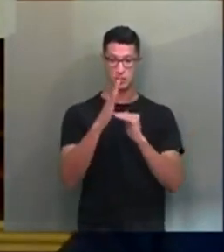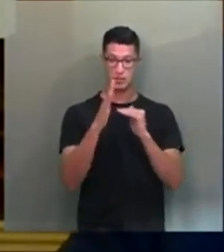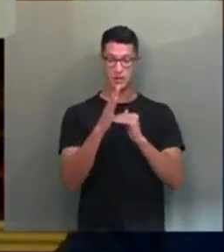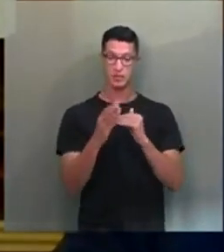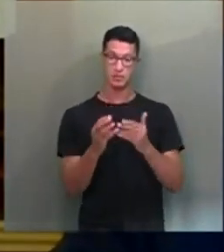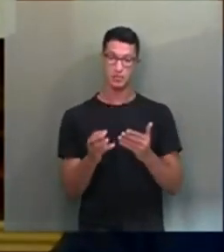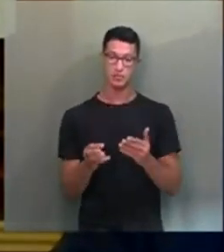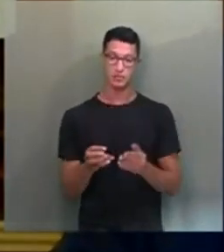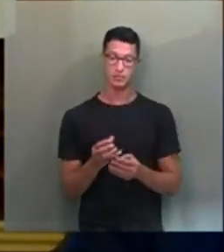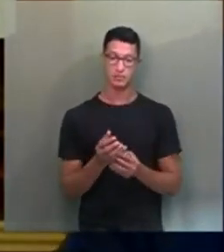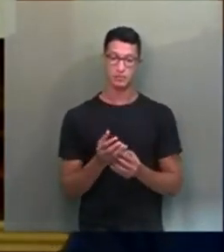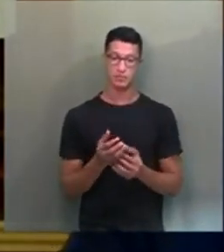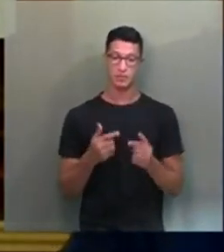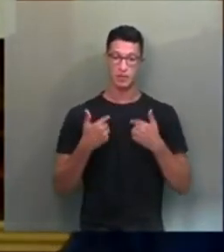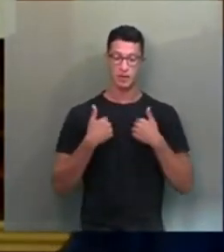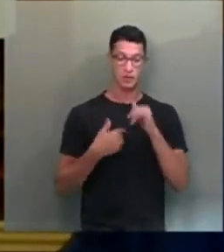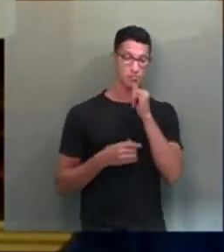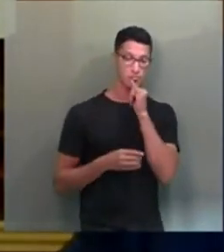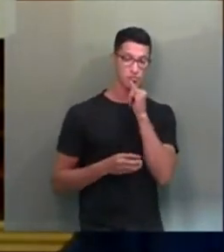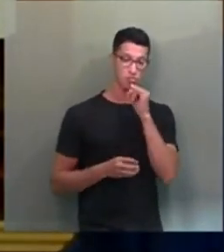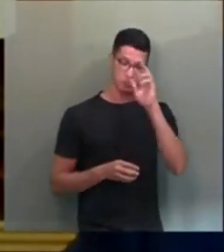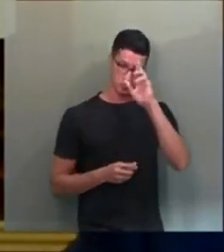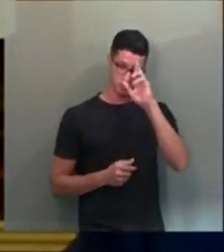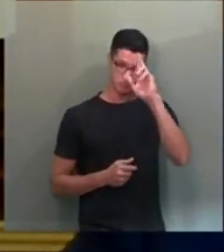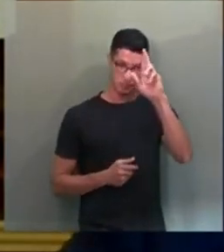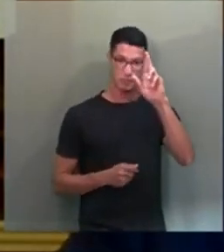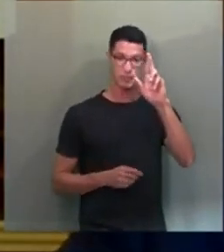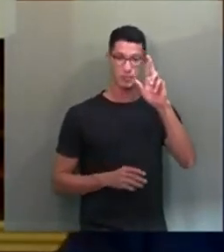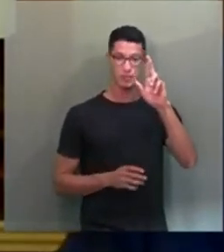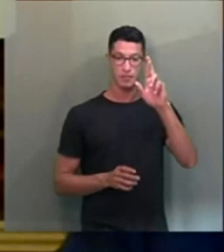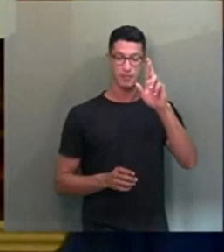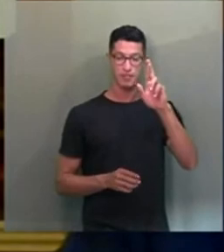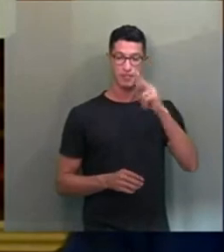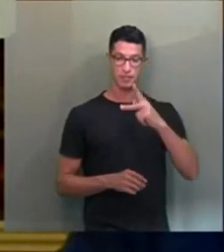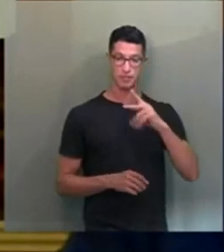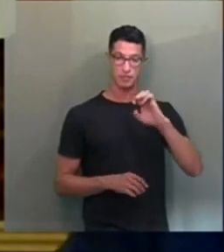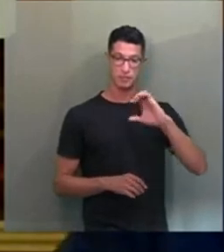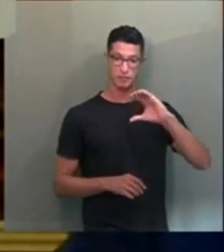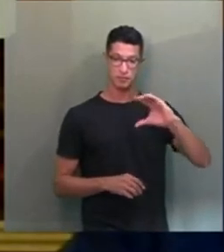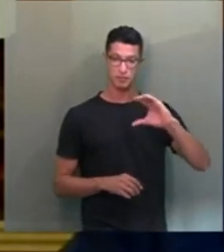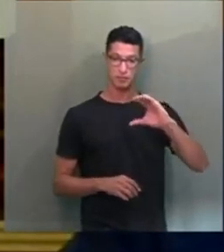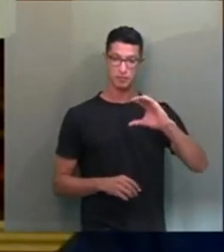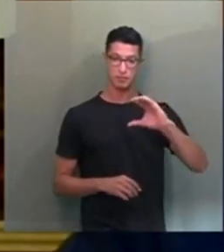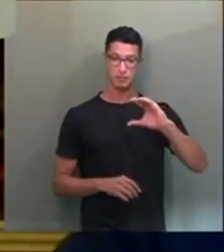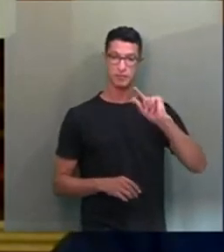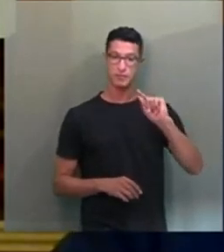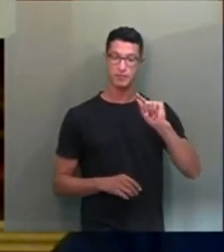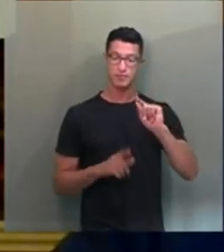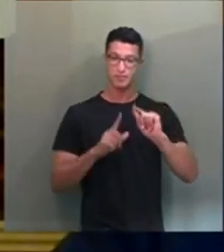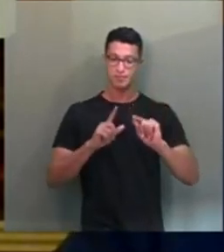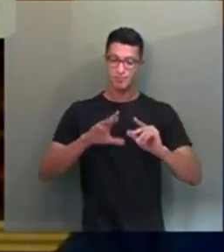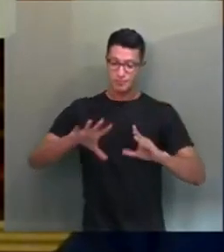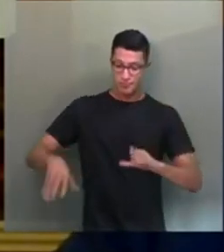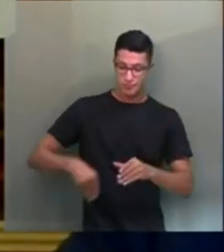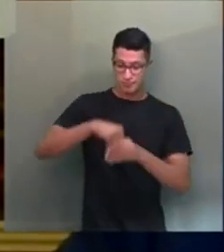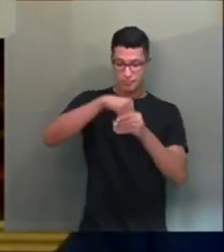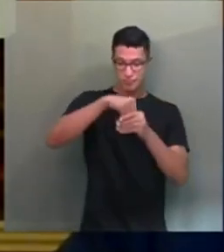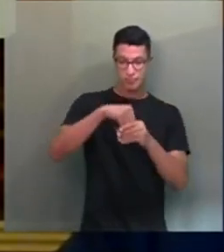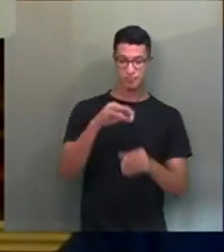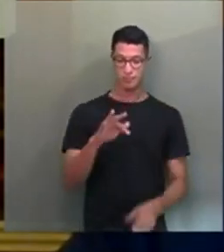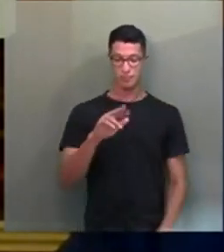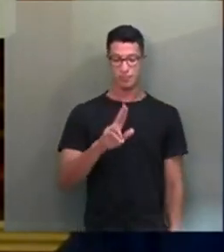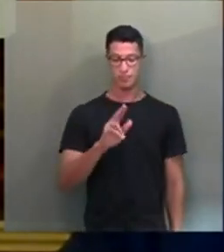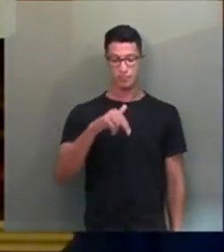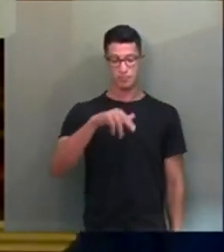Federal. Fui, por exemplo, autor, né, da PEC, que incorporou o